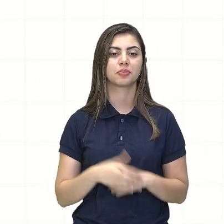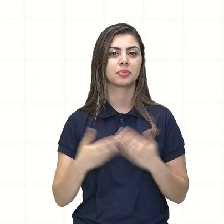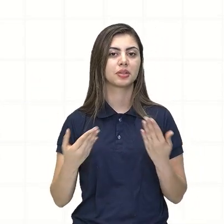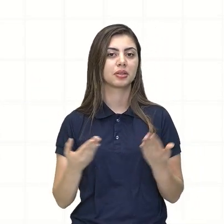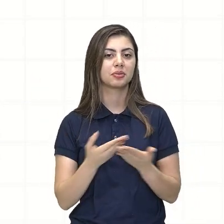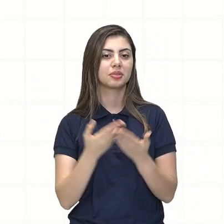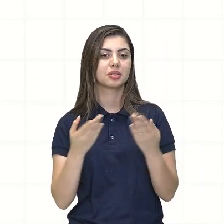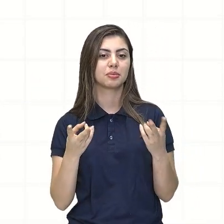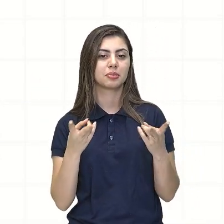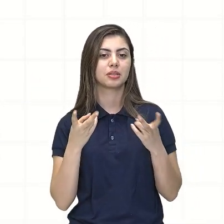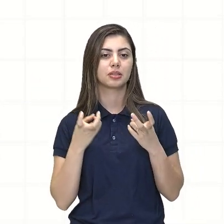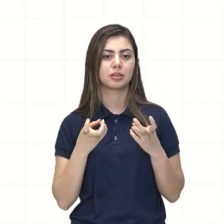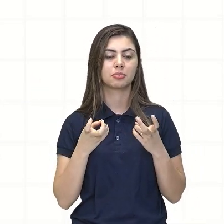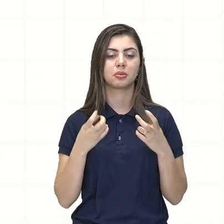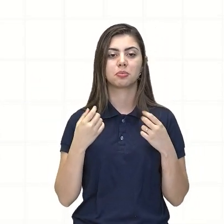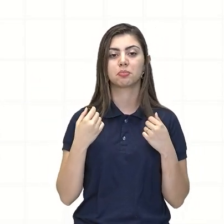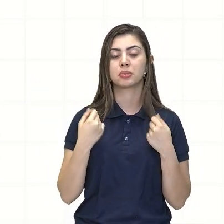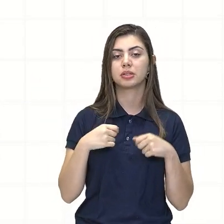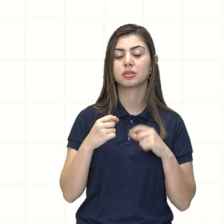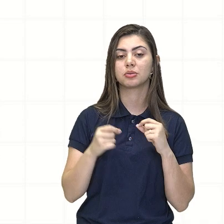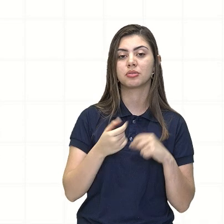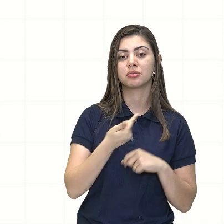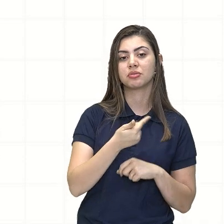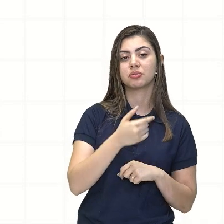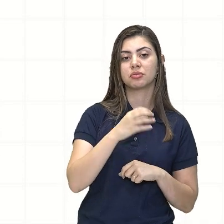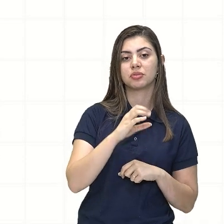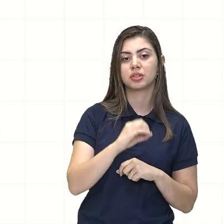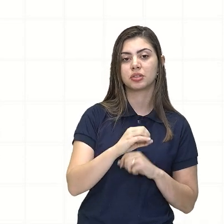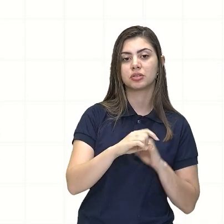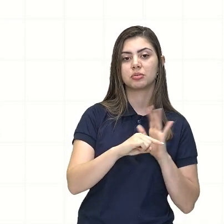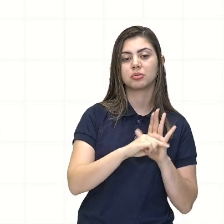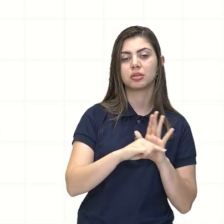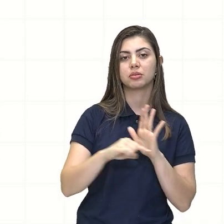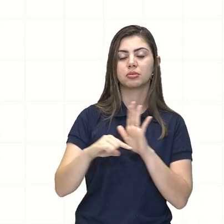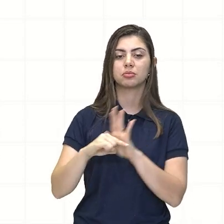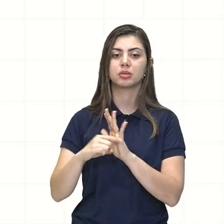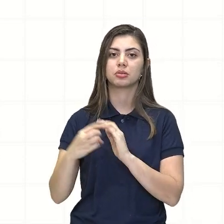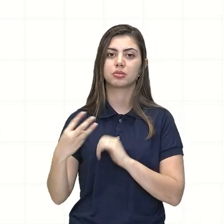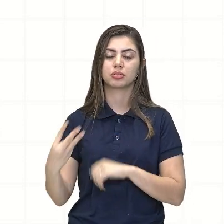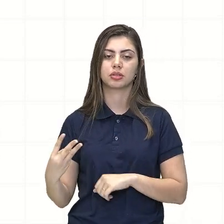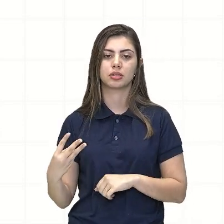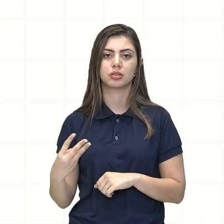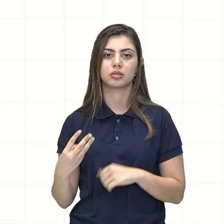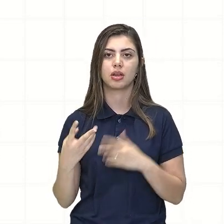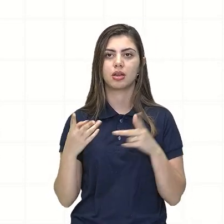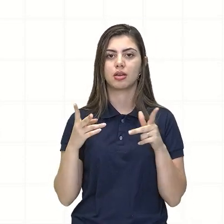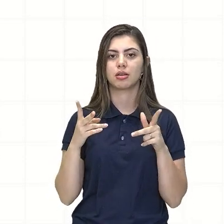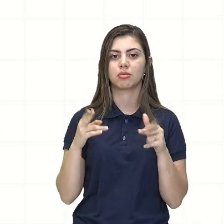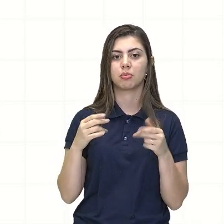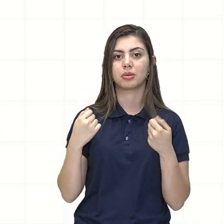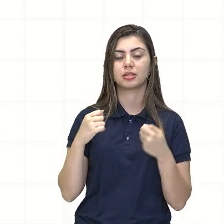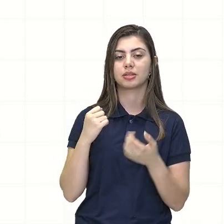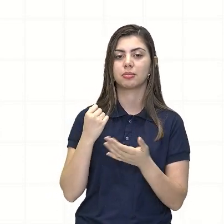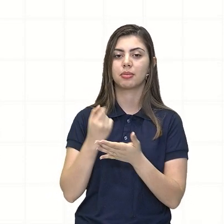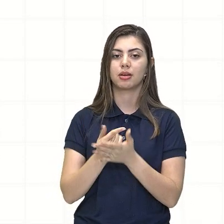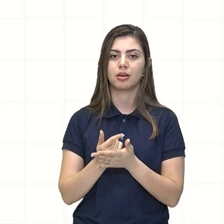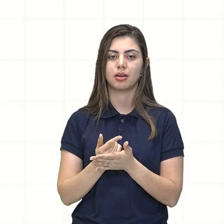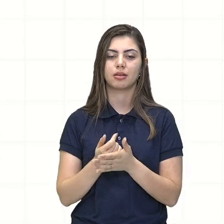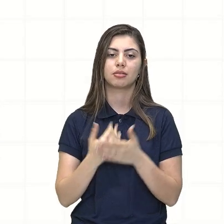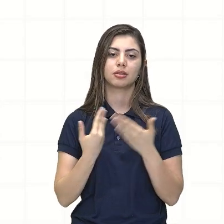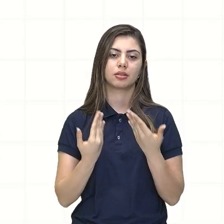observe, é como se eu estivesse devendo 20 para uma pessoa e 3 para outra. No final das contas, eu